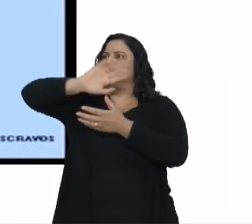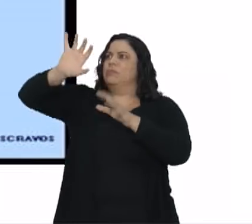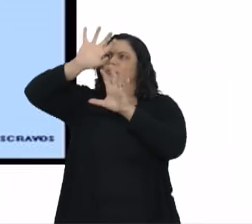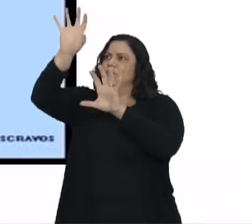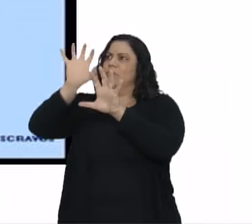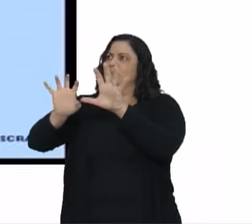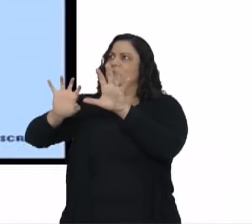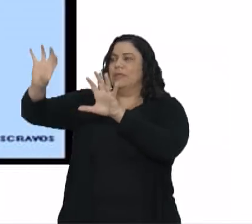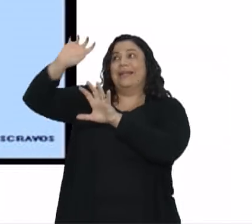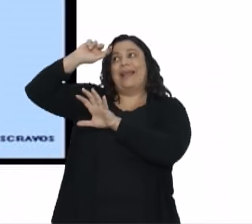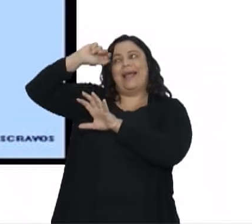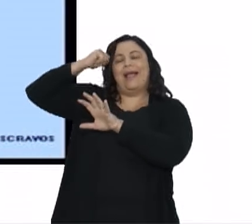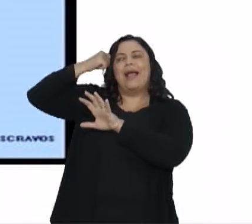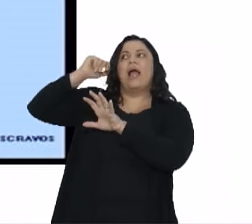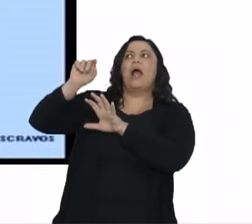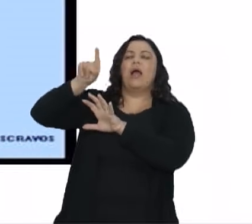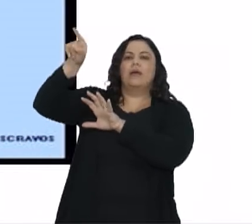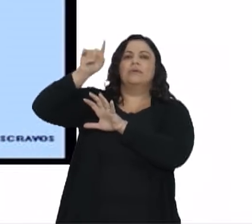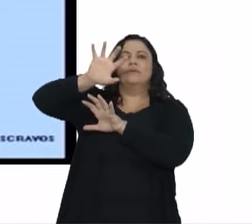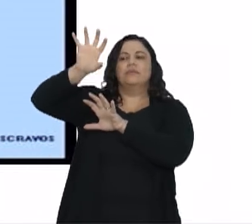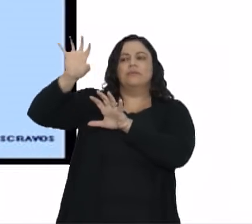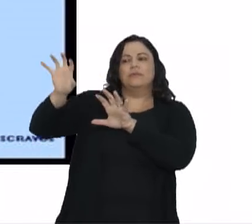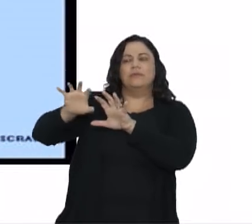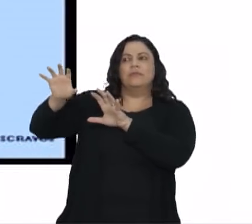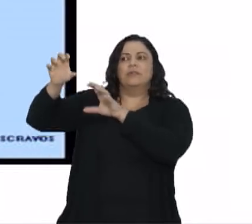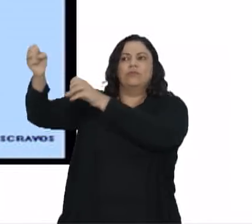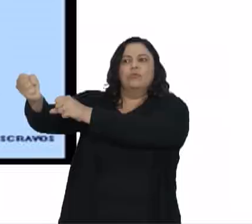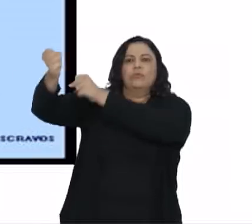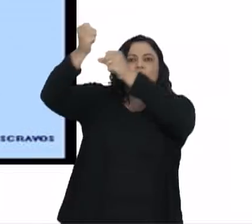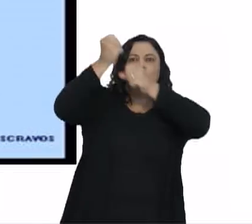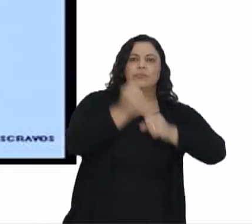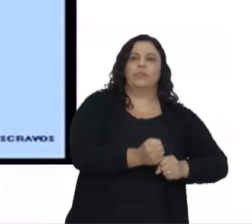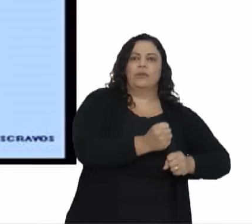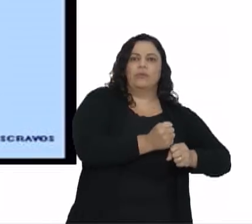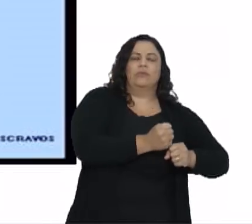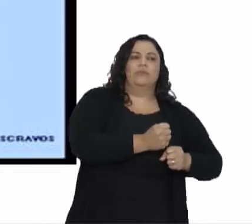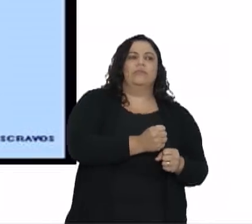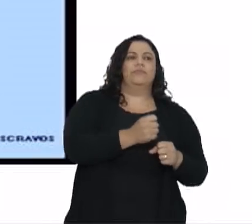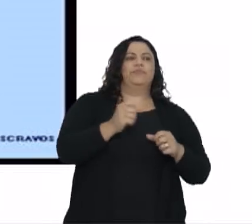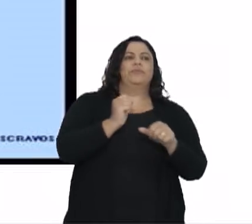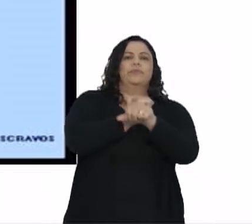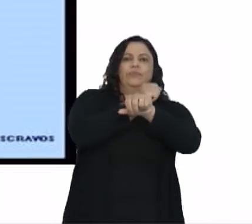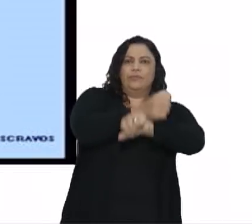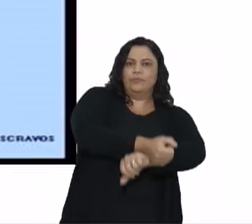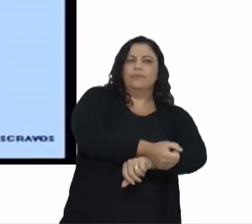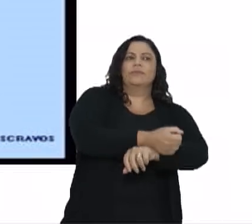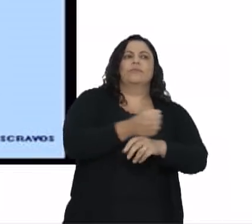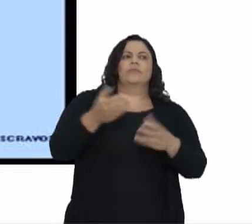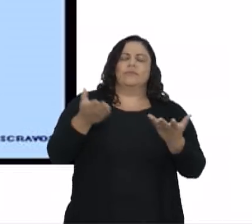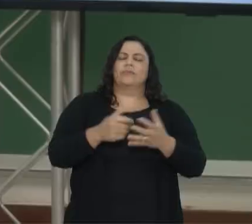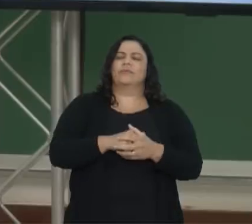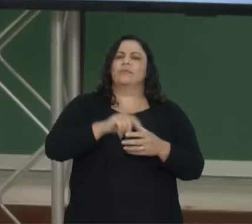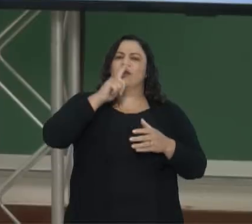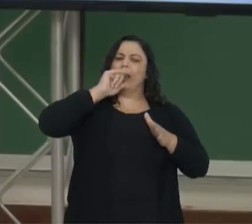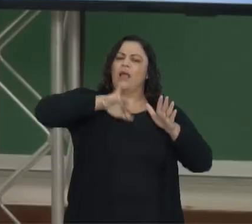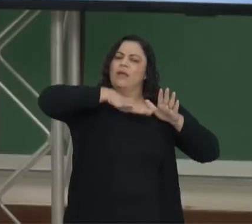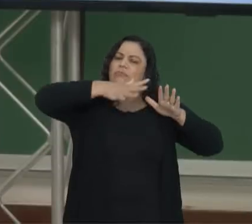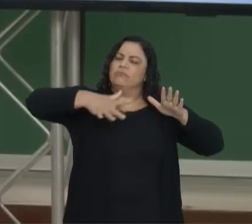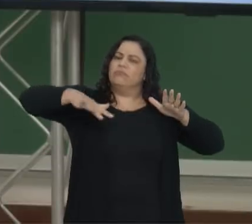continente africano que foram trazidos para algumas partes do Brasil, especialmente aqui a região litorânea, que era aquela